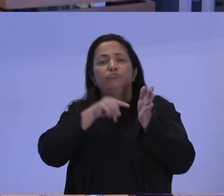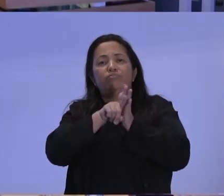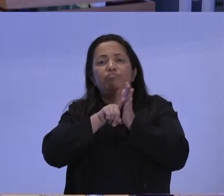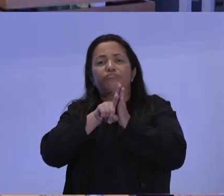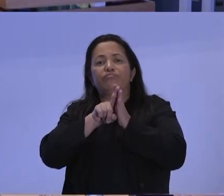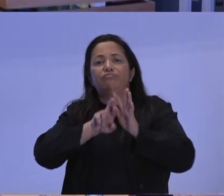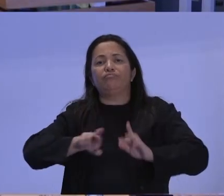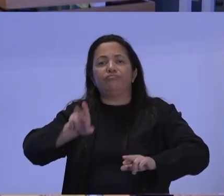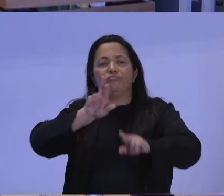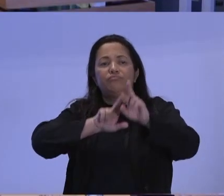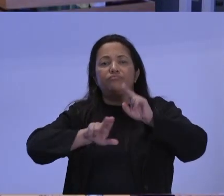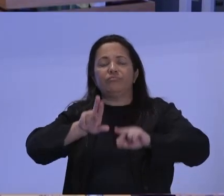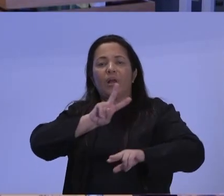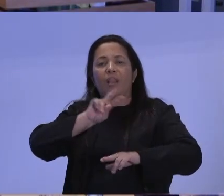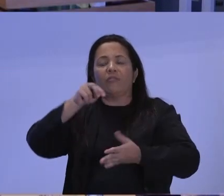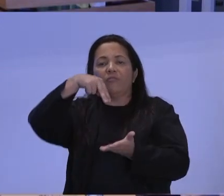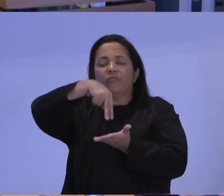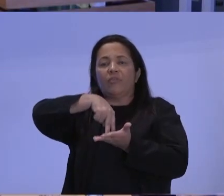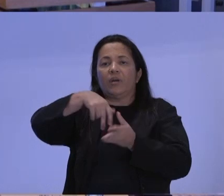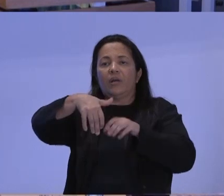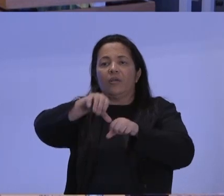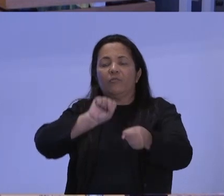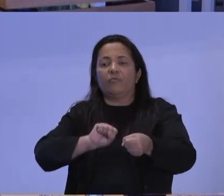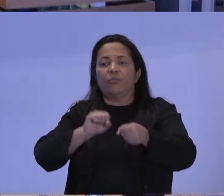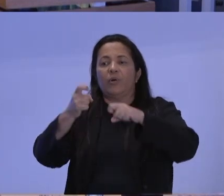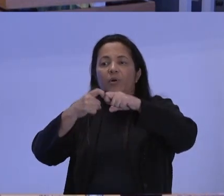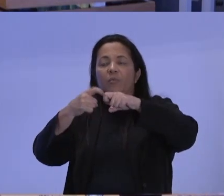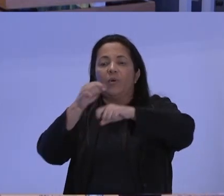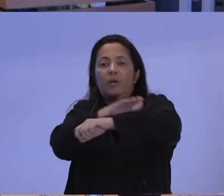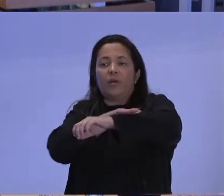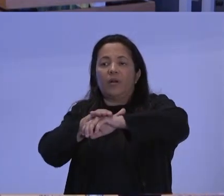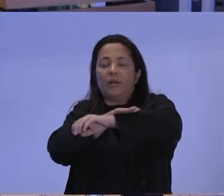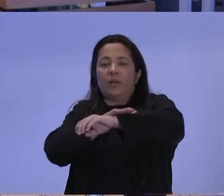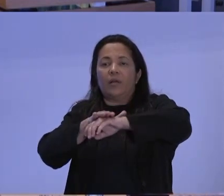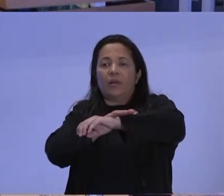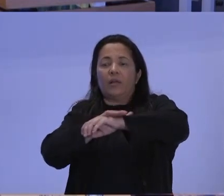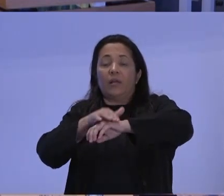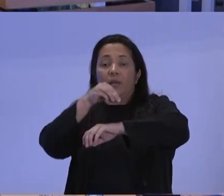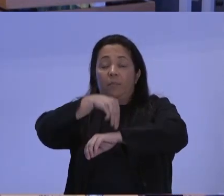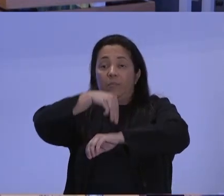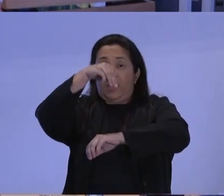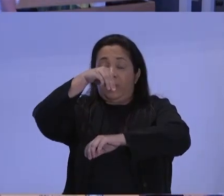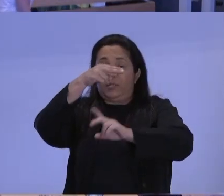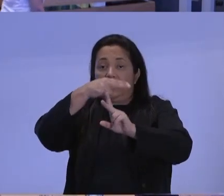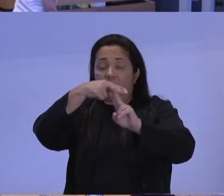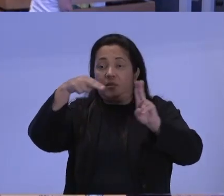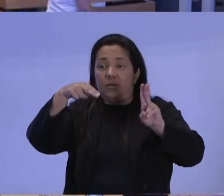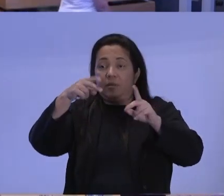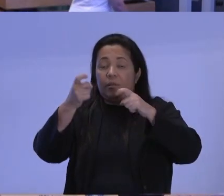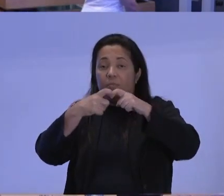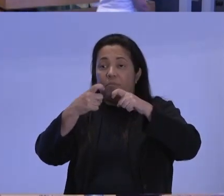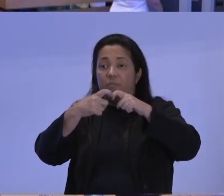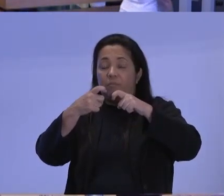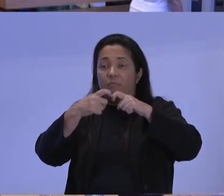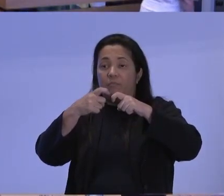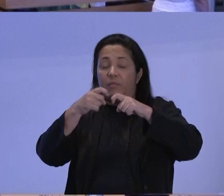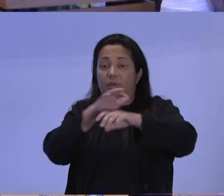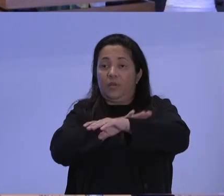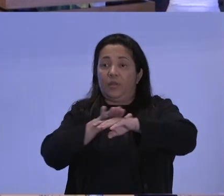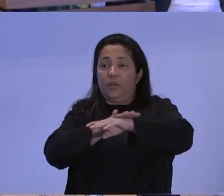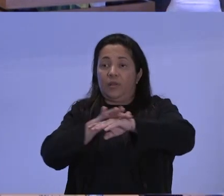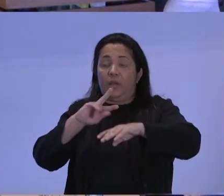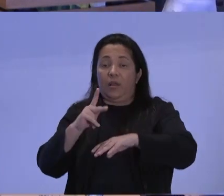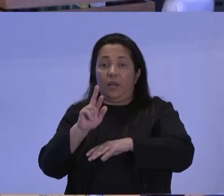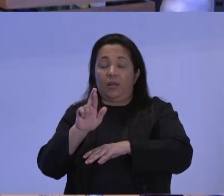tribuna. Ela é dermatologista pela Sociedade Brasileira de Dermatologia, mestre pela Universidade de Brasília, médica dermatologista do Agarram, da